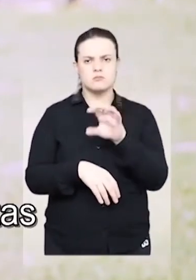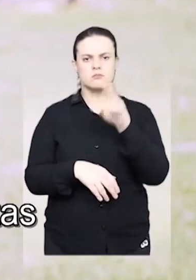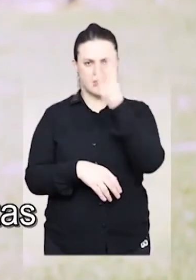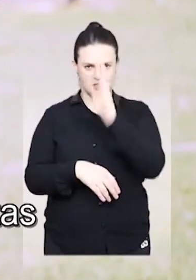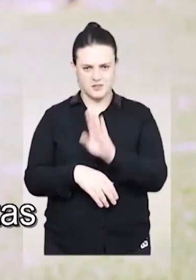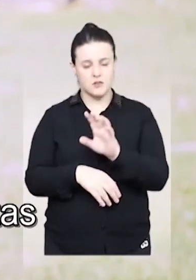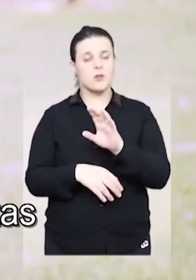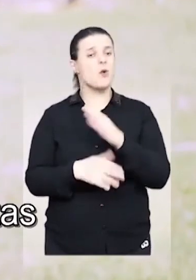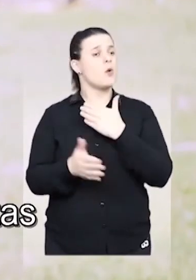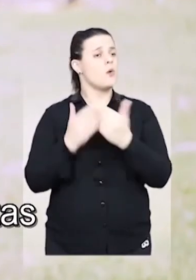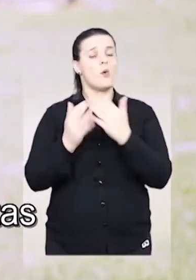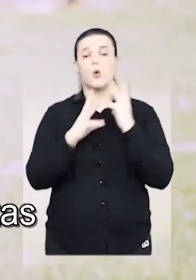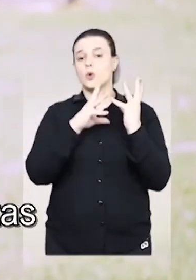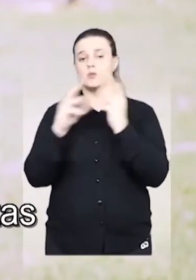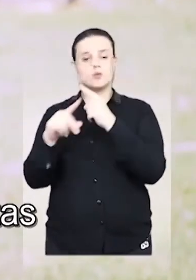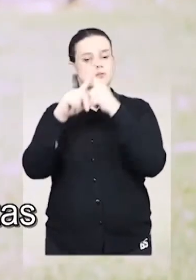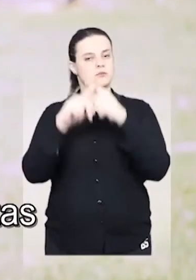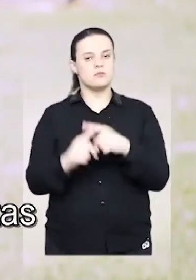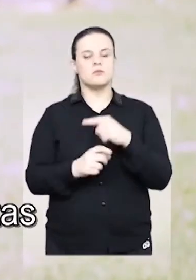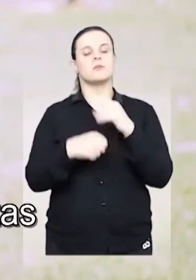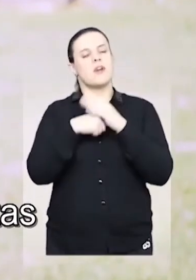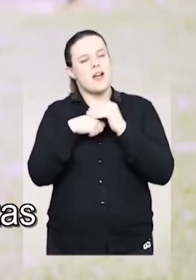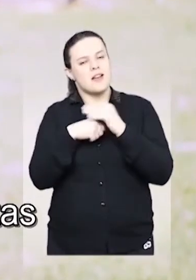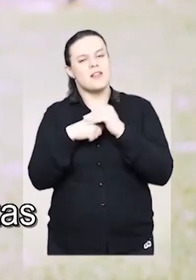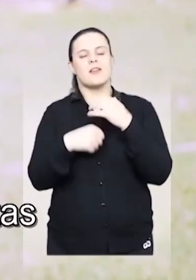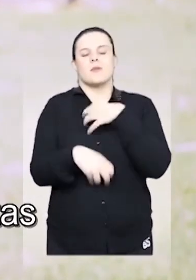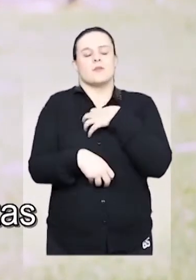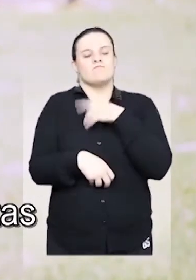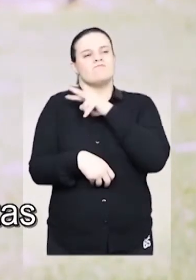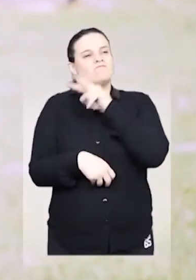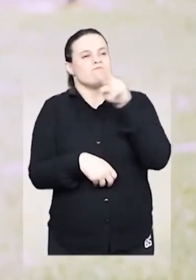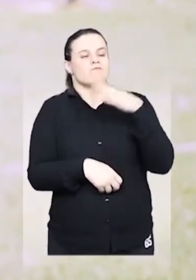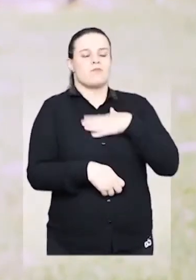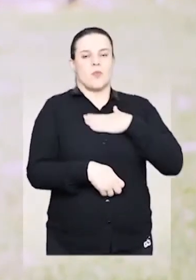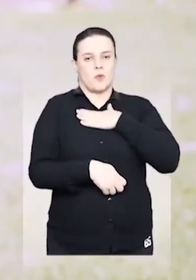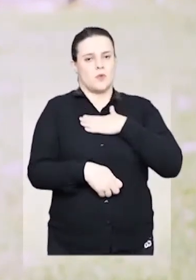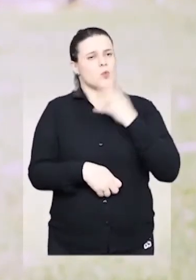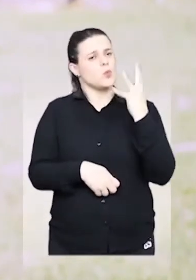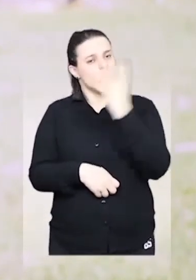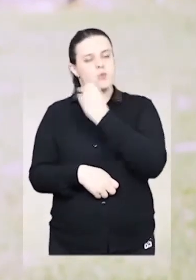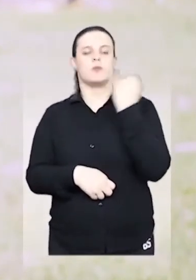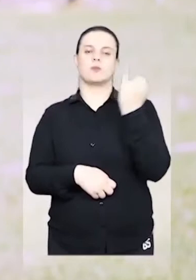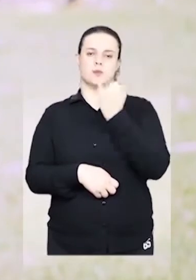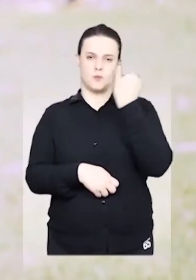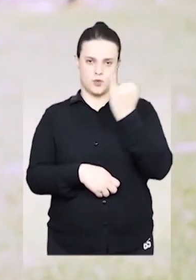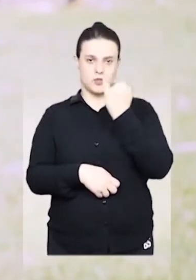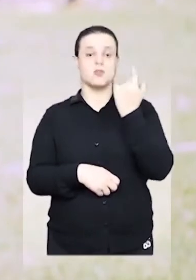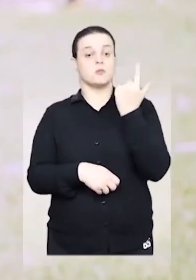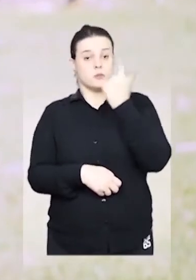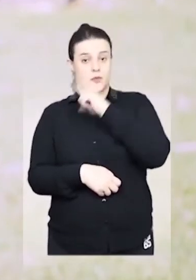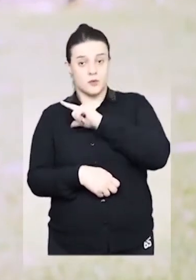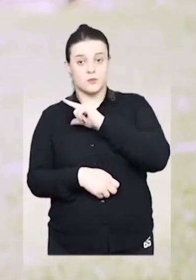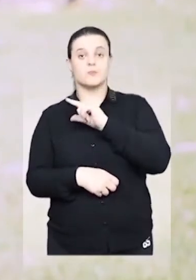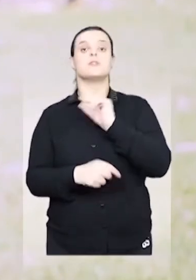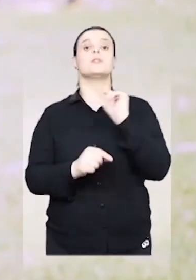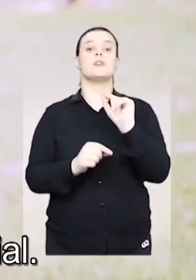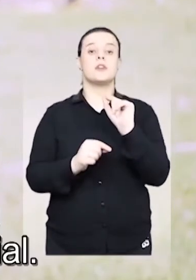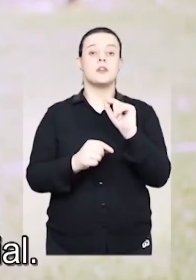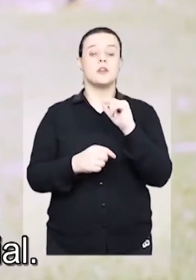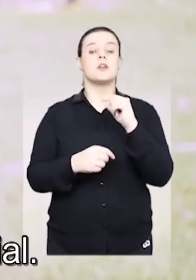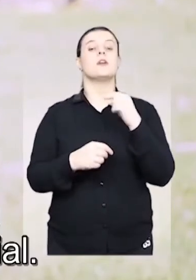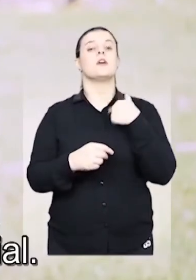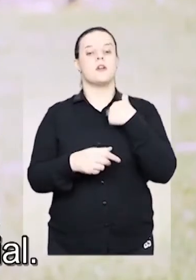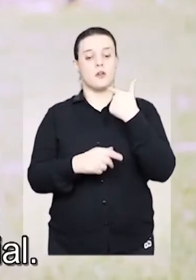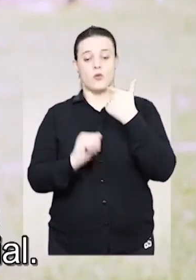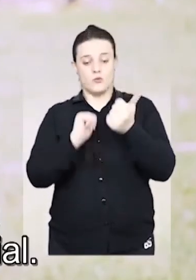todas as conquistas são vistas com muito carinho, assim, da minha parte. Todas elas foram importantes para a construção de